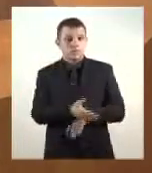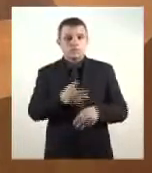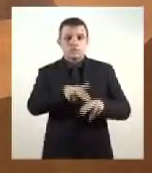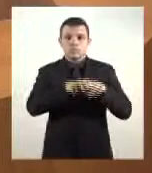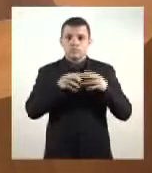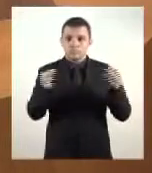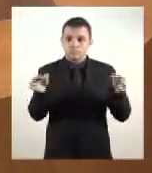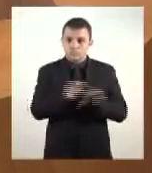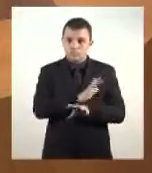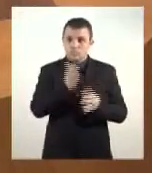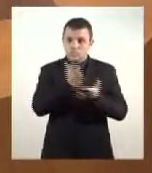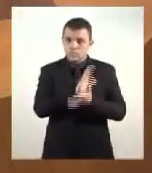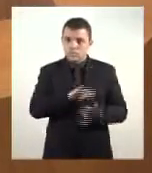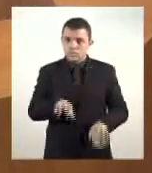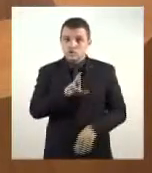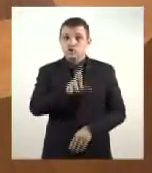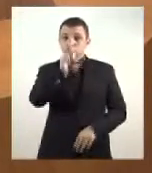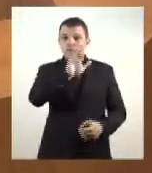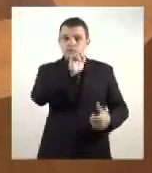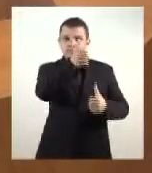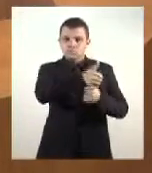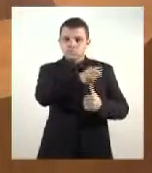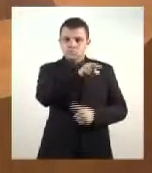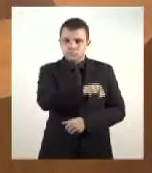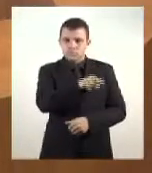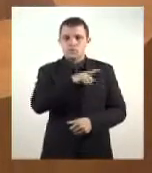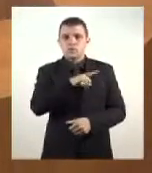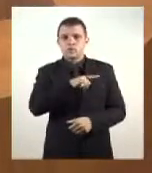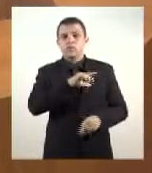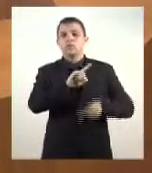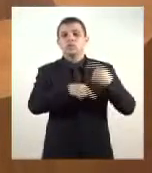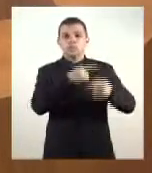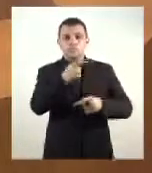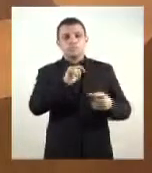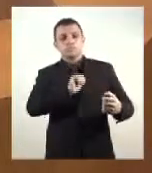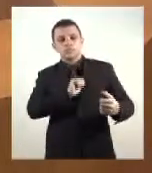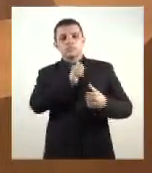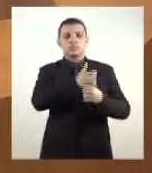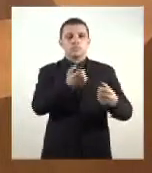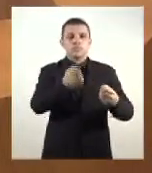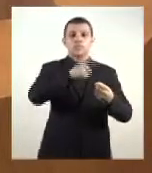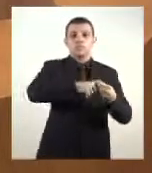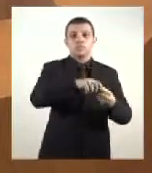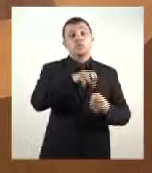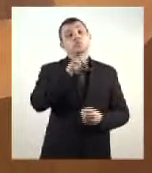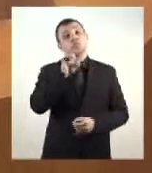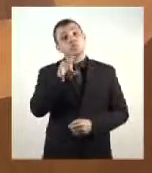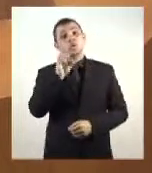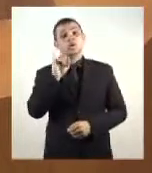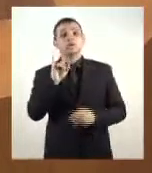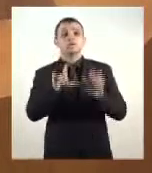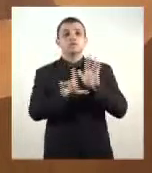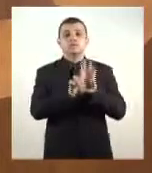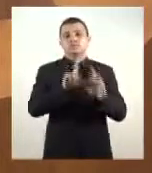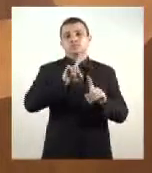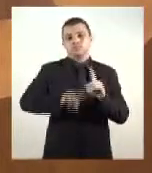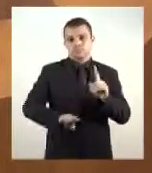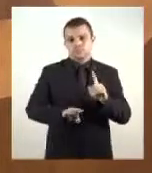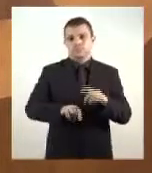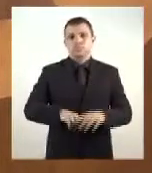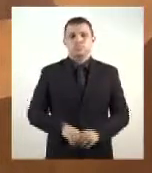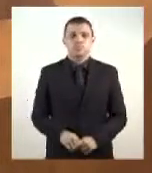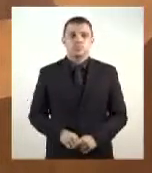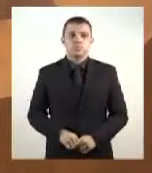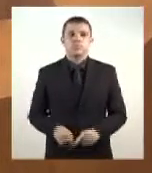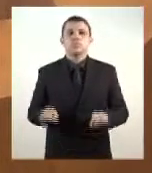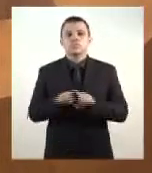de seus cargos, a estes voltarão, salvo impedimento legal. E vou ler aqui para vocês